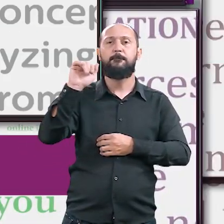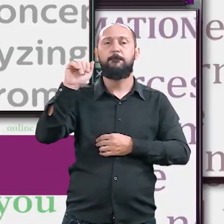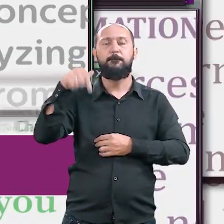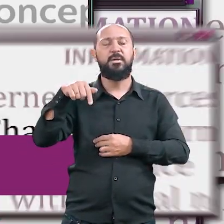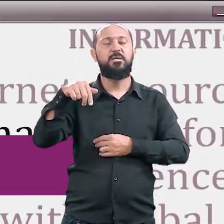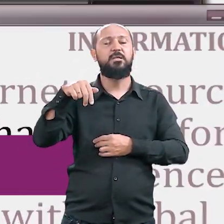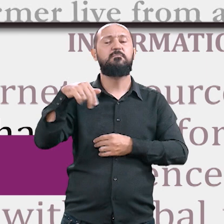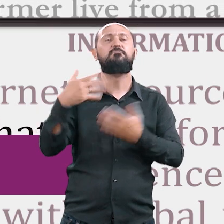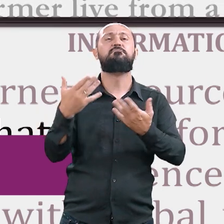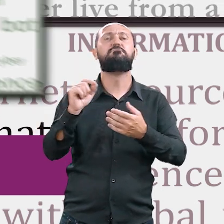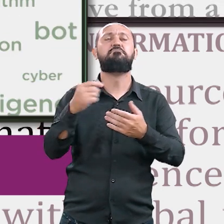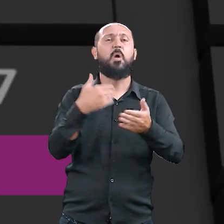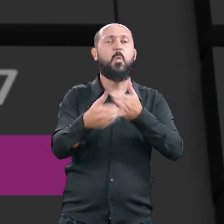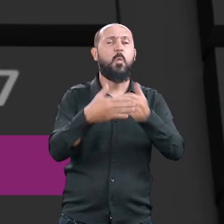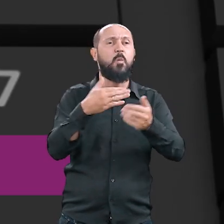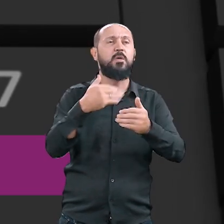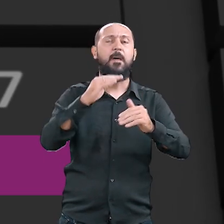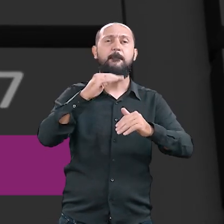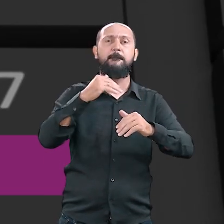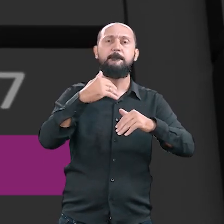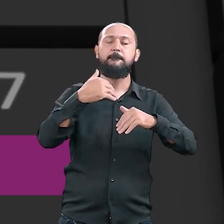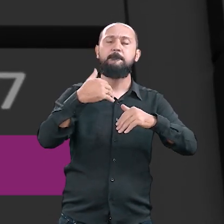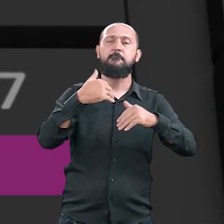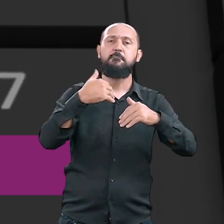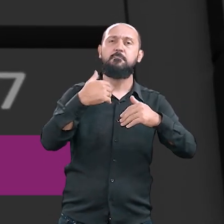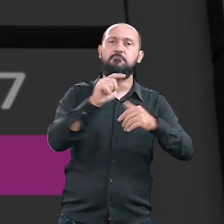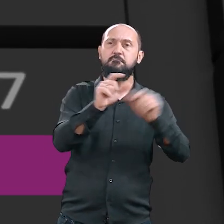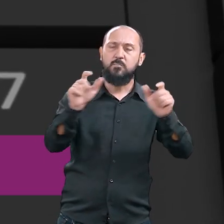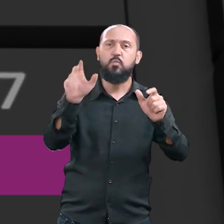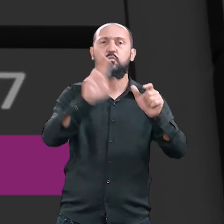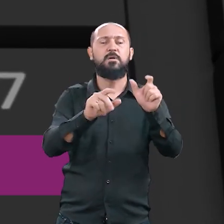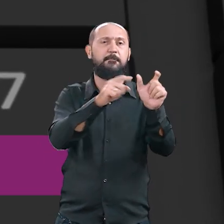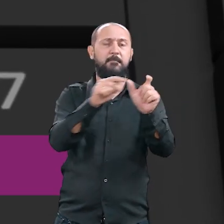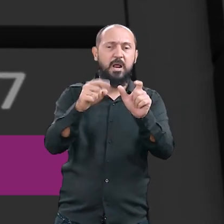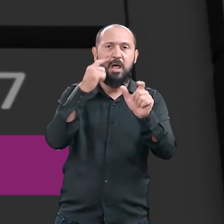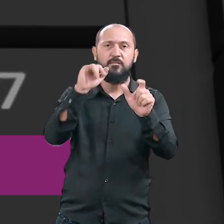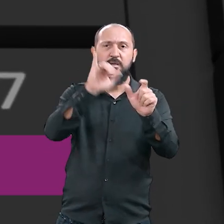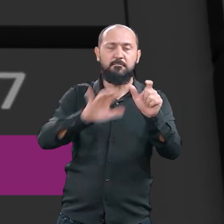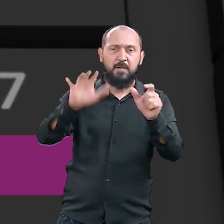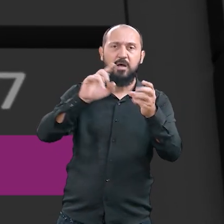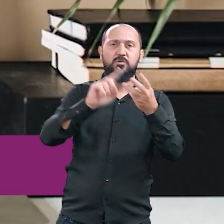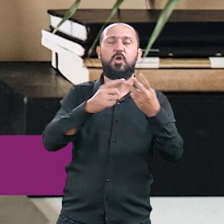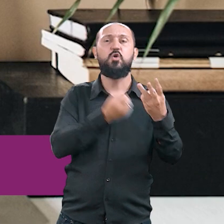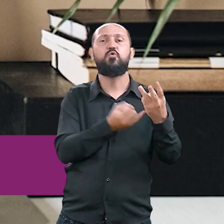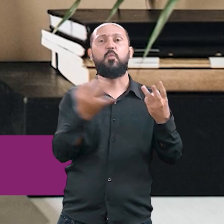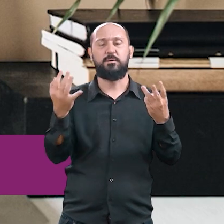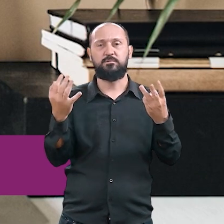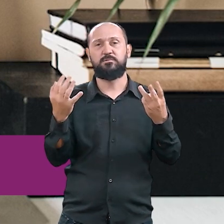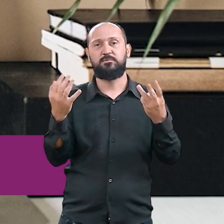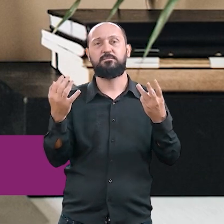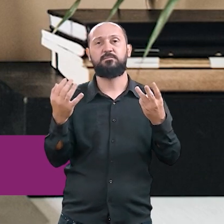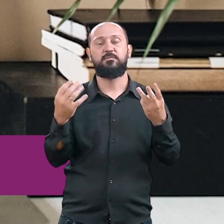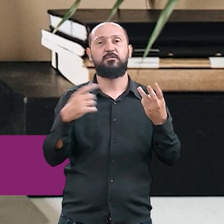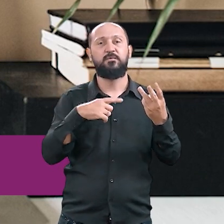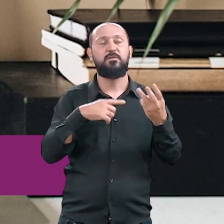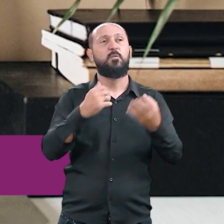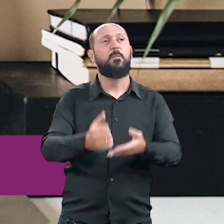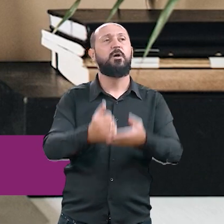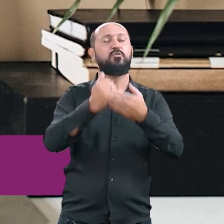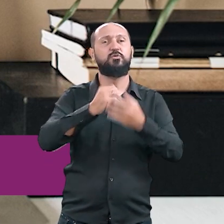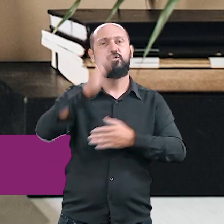O Gmail, o e-mail, geral. ChatGPT entra na mesma categoria. Na verdade, ele não foi criado especificamente